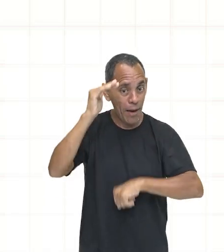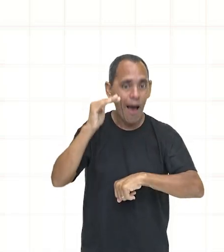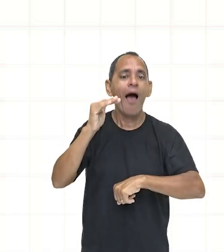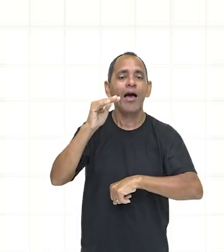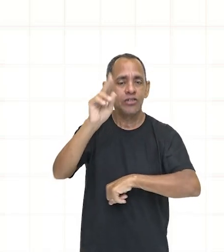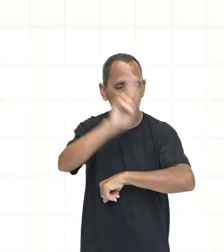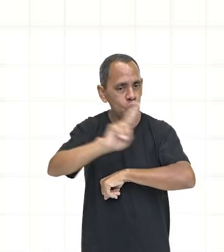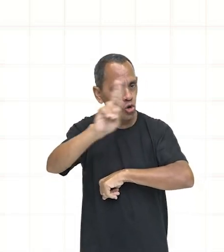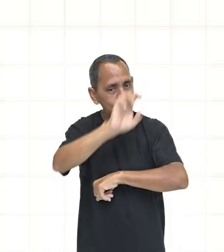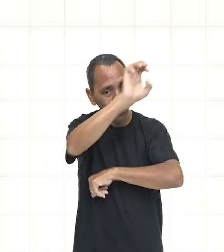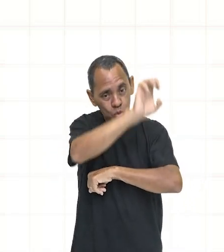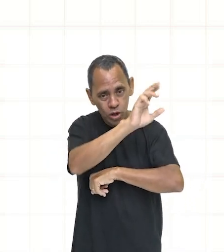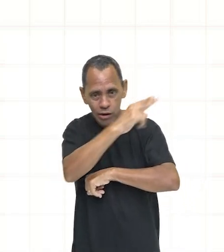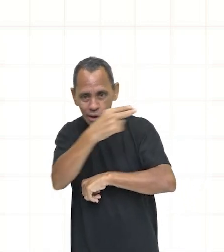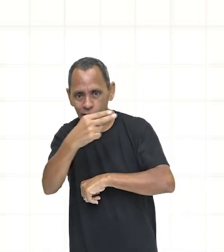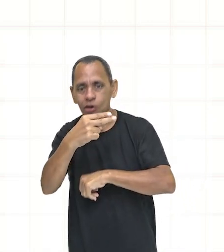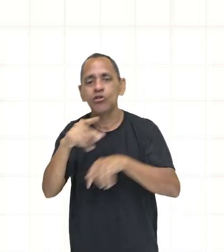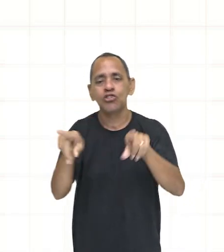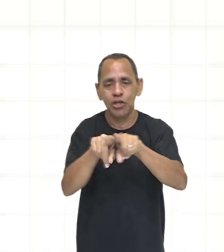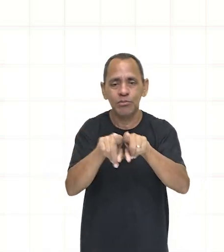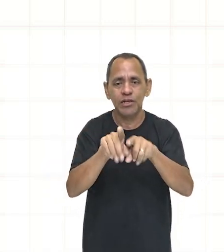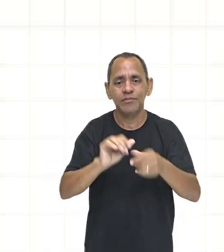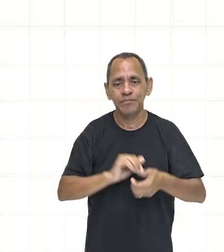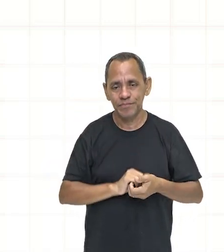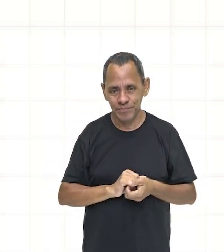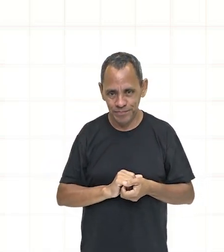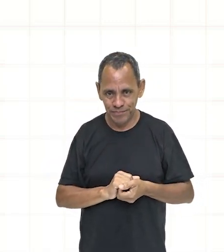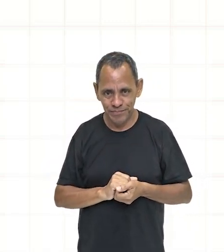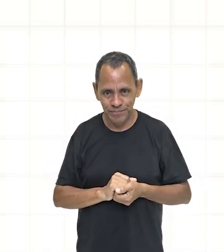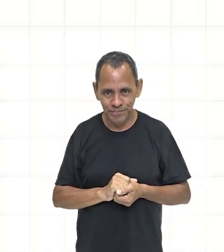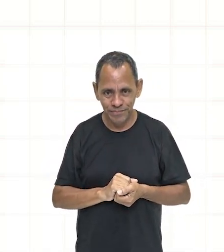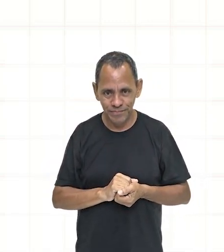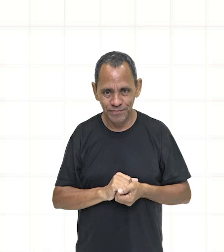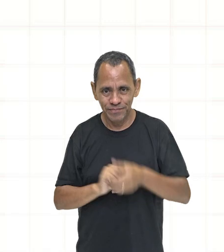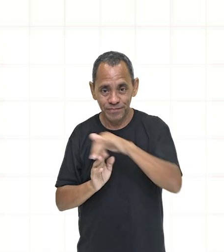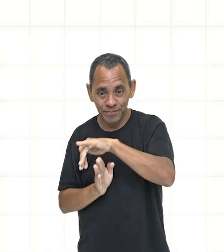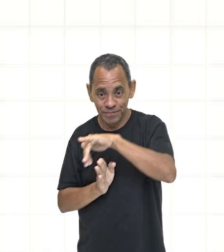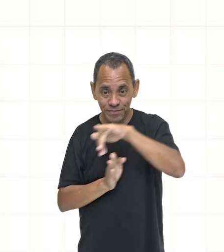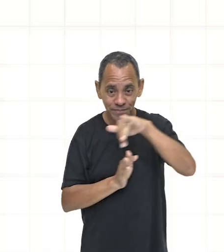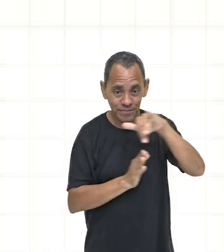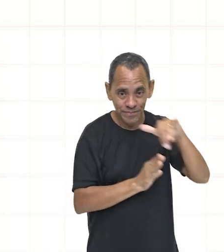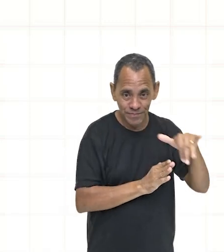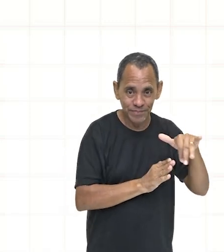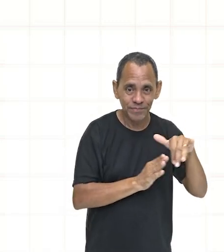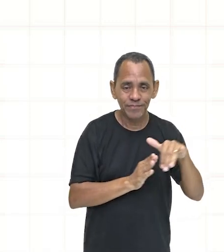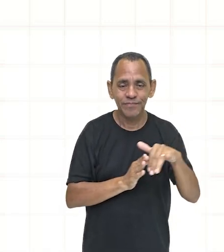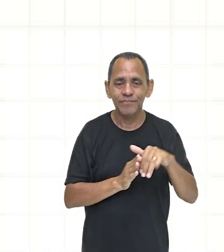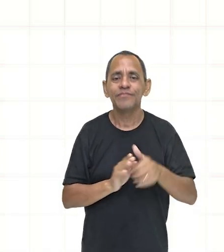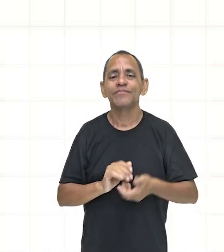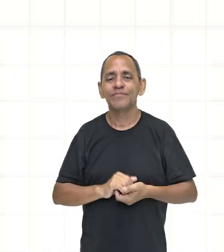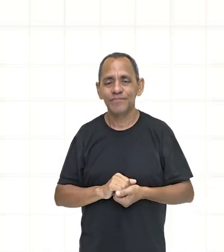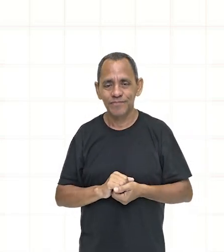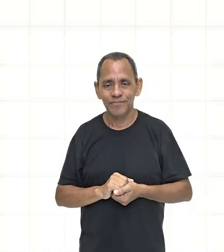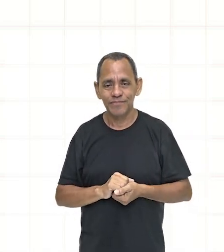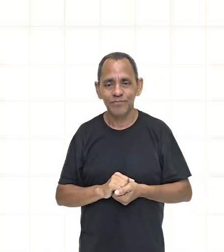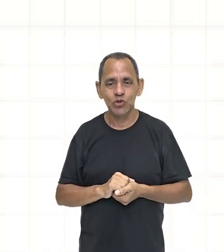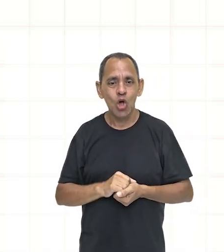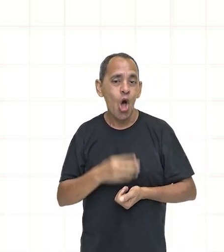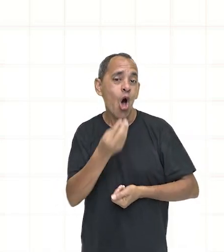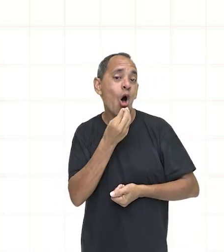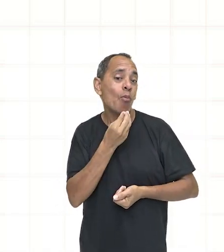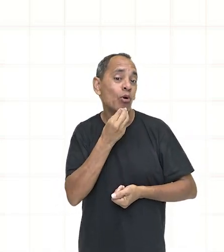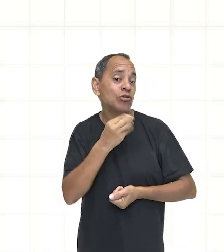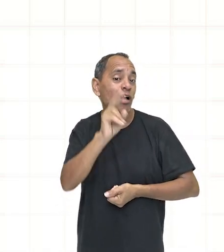como moeda também. Agora, quais serão as vantagens, né, de se